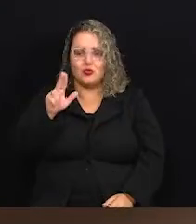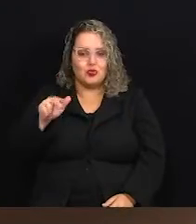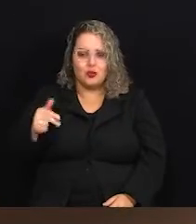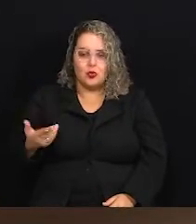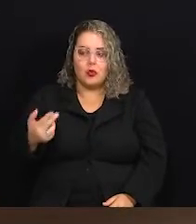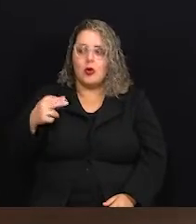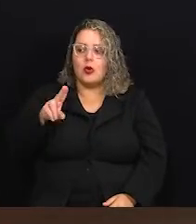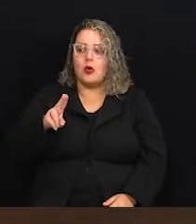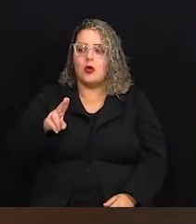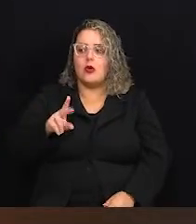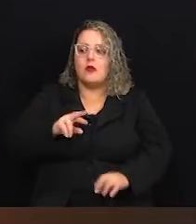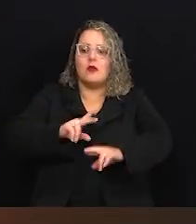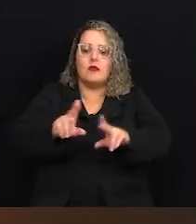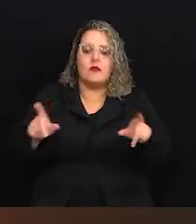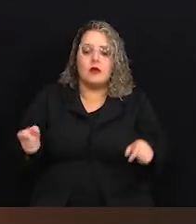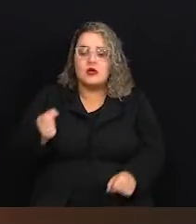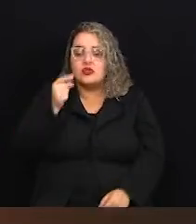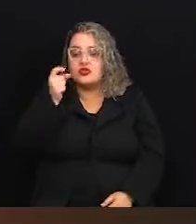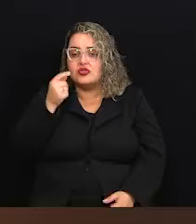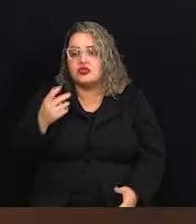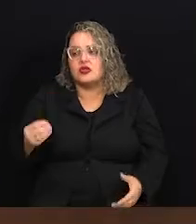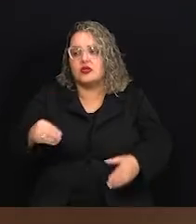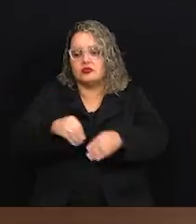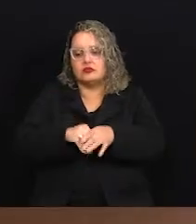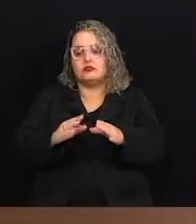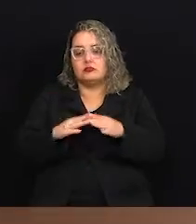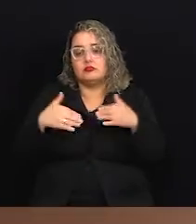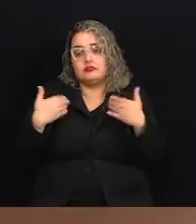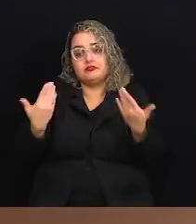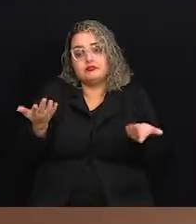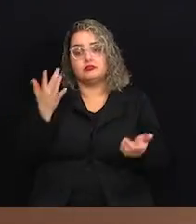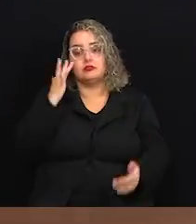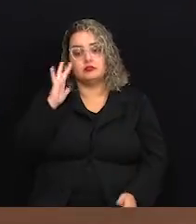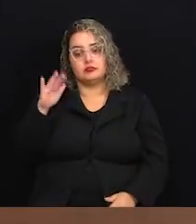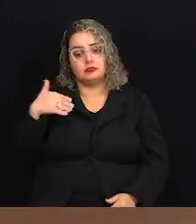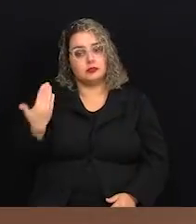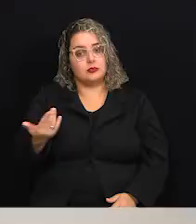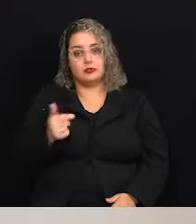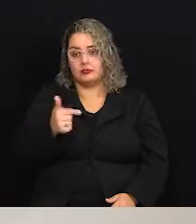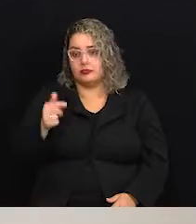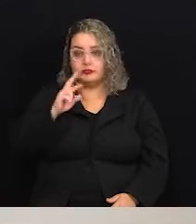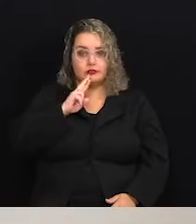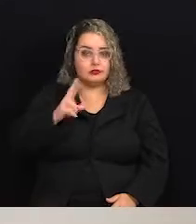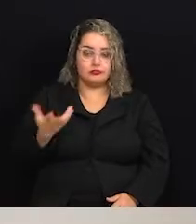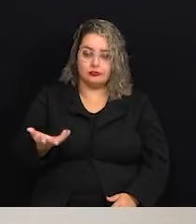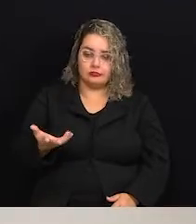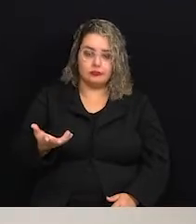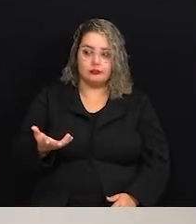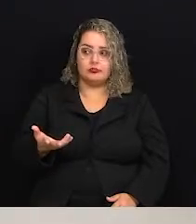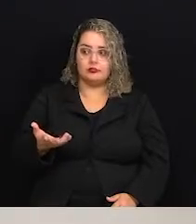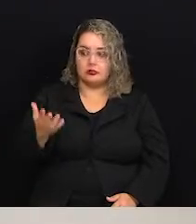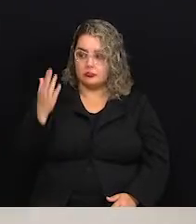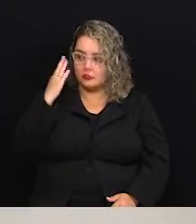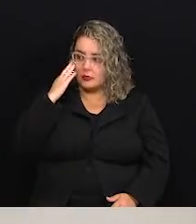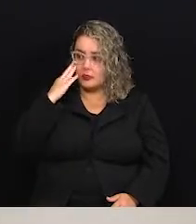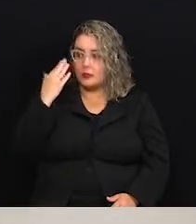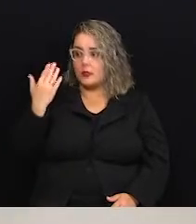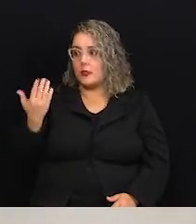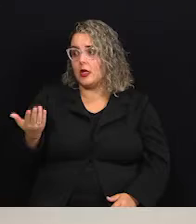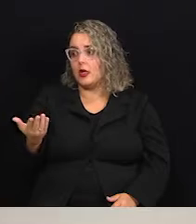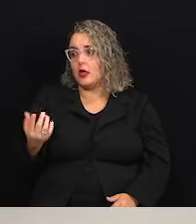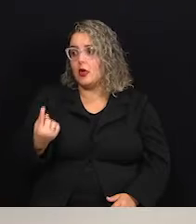nunca ou ter um monte de gatos na casa dela? A gente não sabe, a gente não tem essa resposta. Entendi.